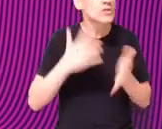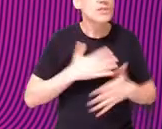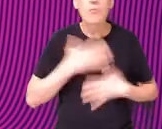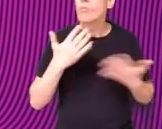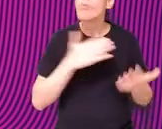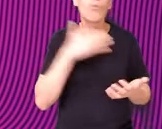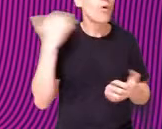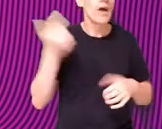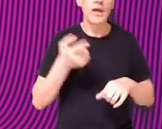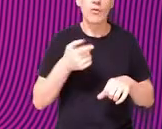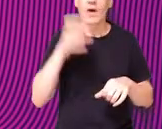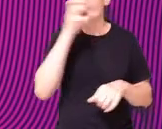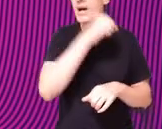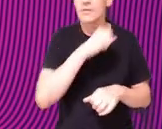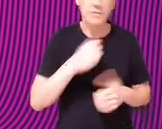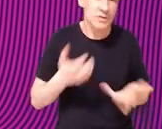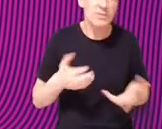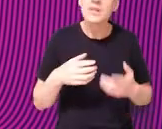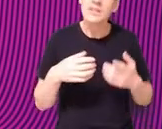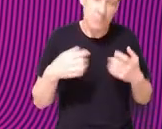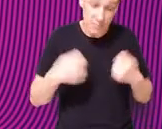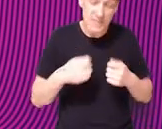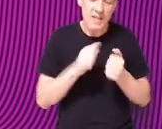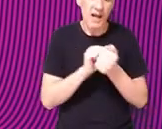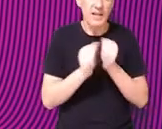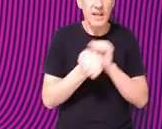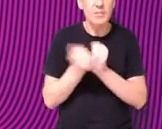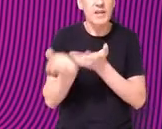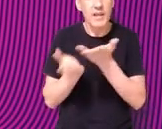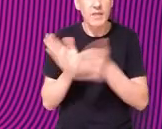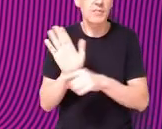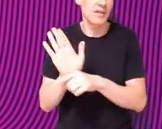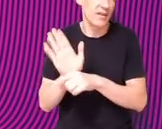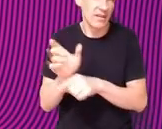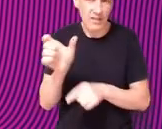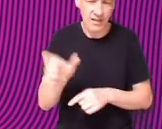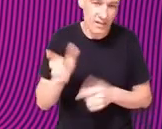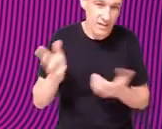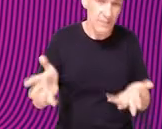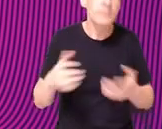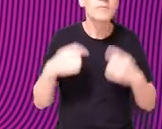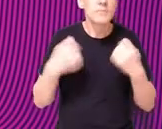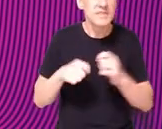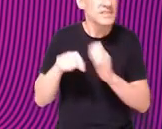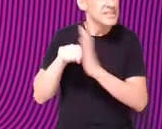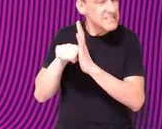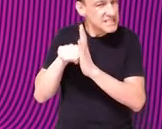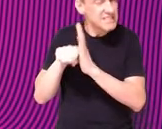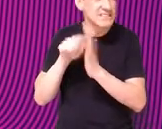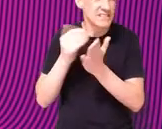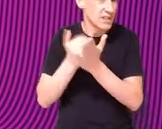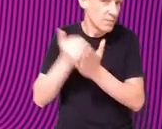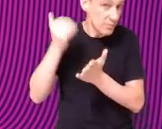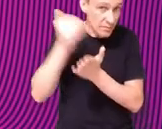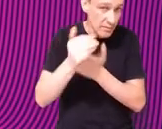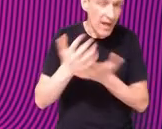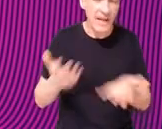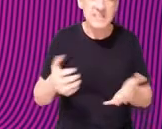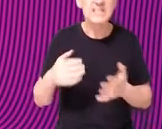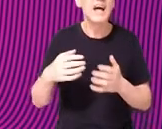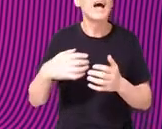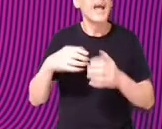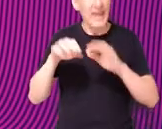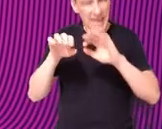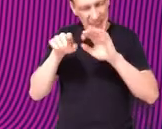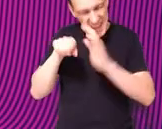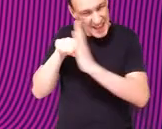outras atitudes terapêuticas, né? Então, acho que a gente tem que progredir um pouquinho mais na investigação com métodos invasivos.